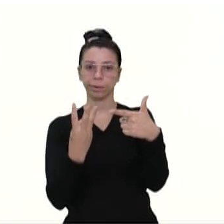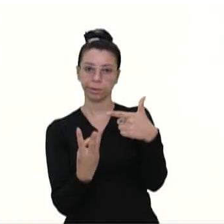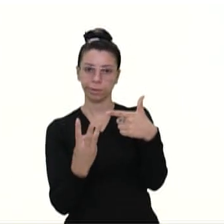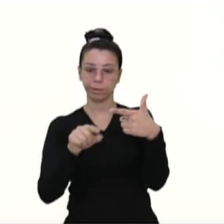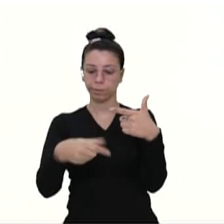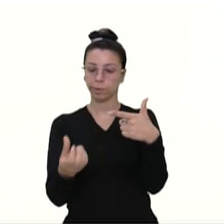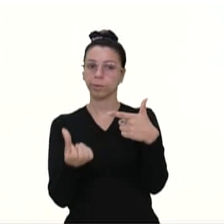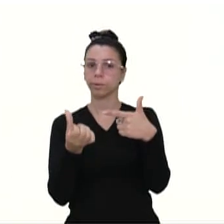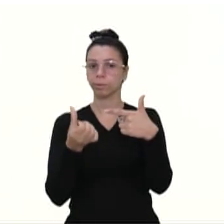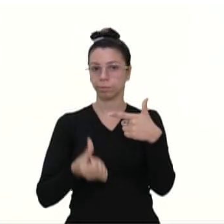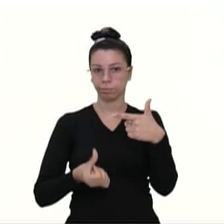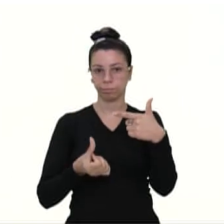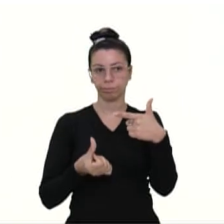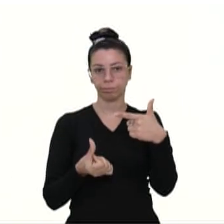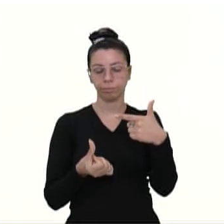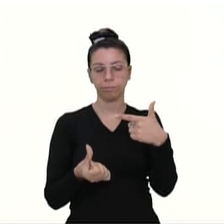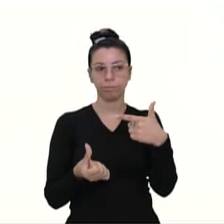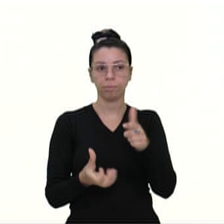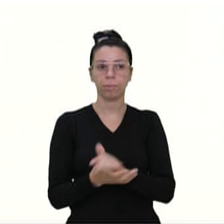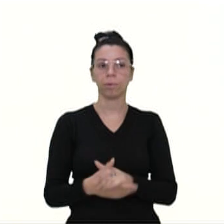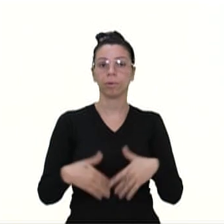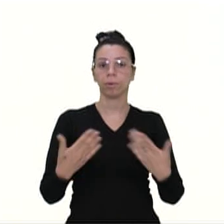53,6. Olha só, gente,